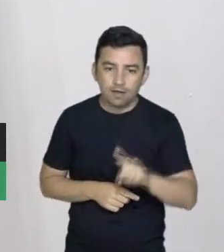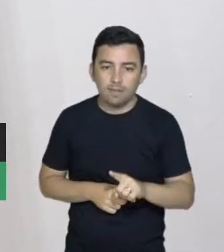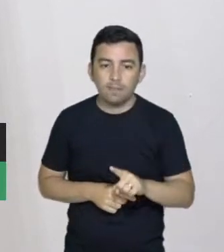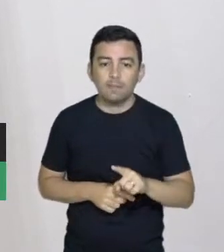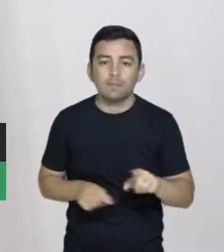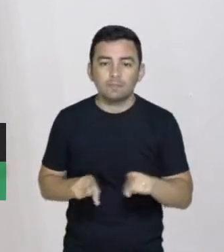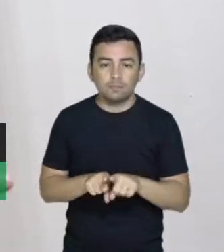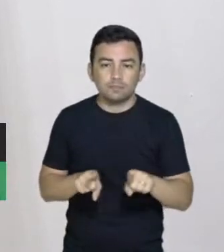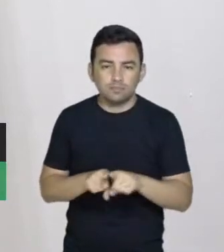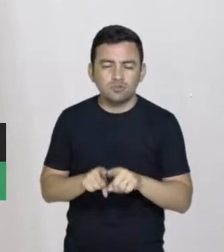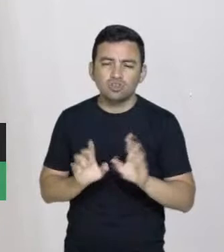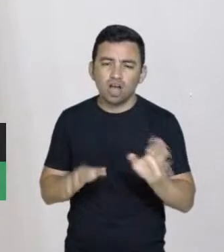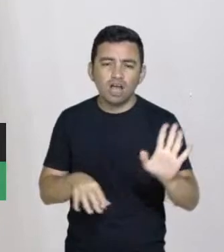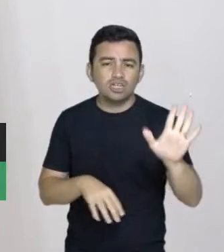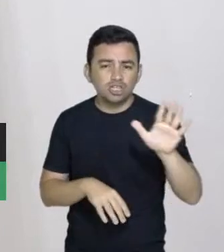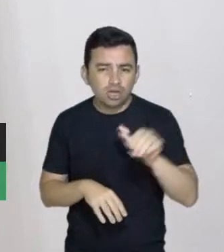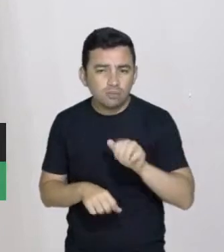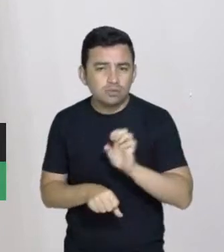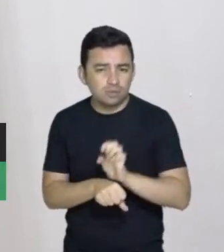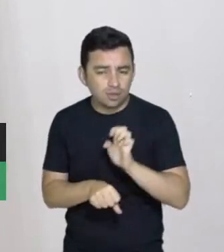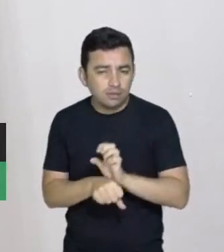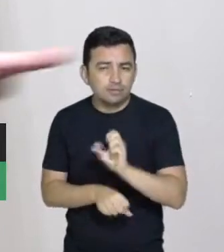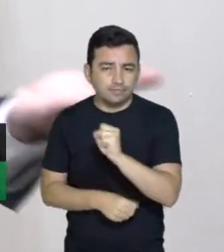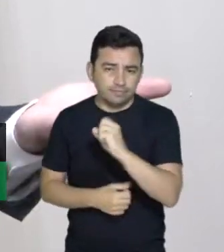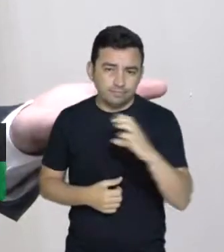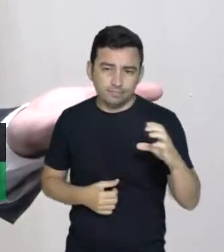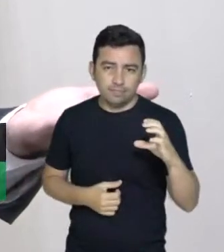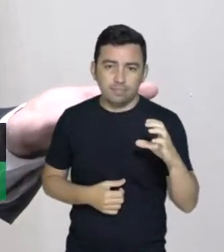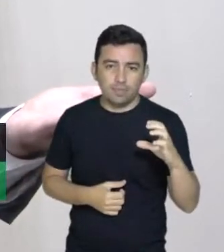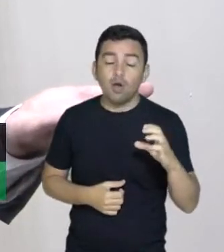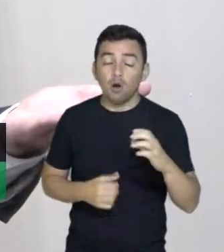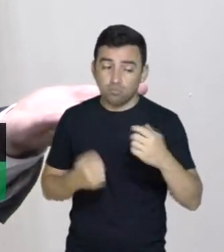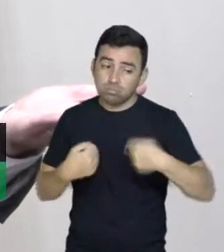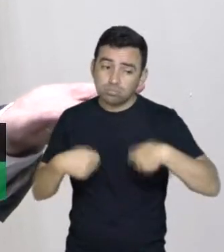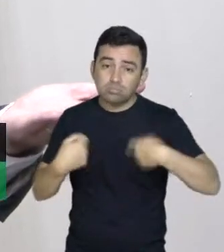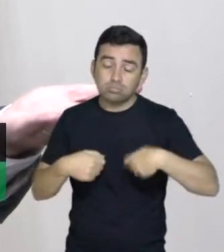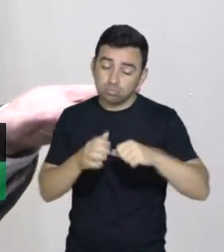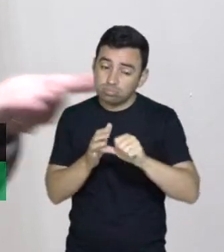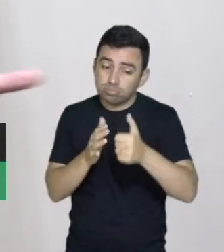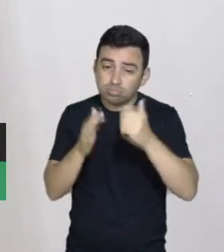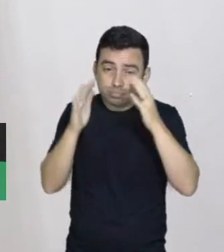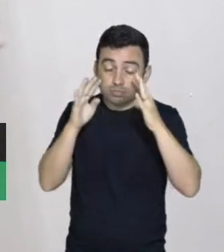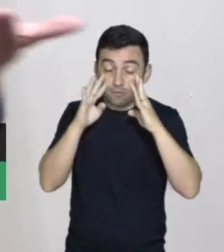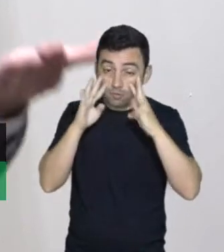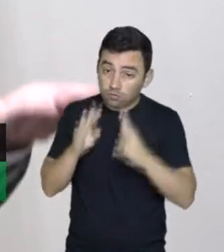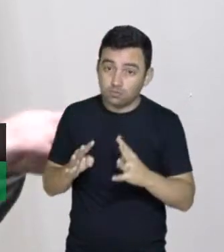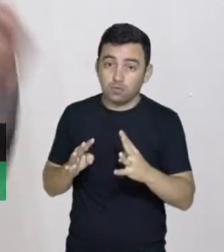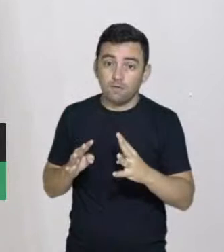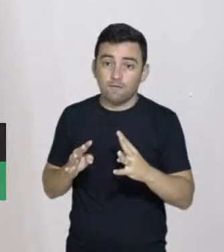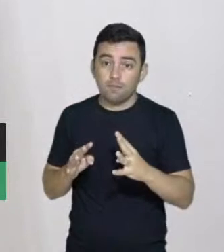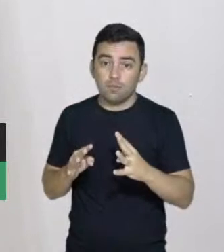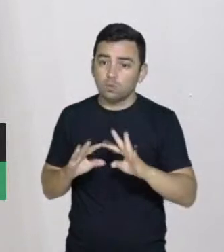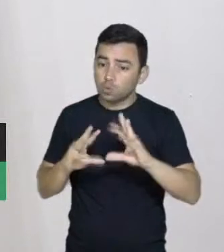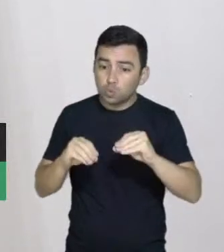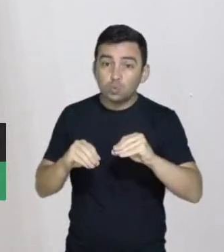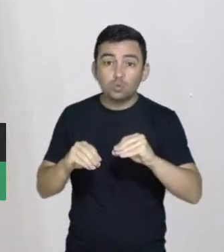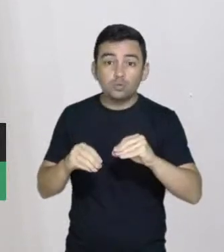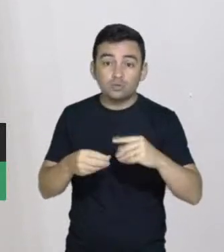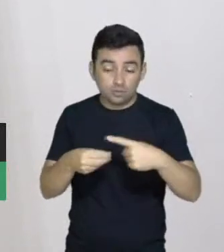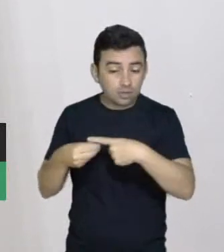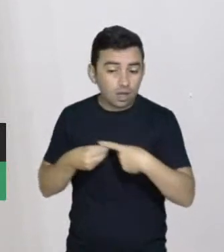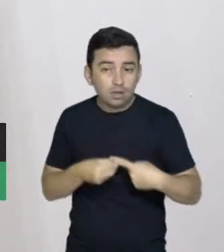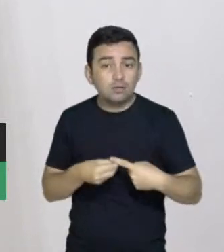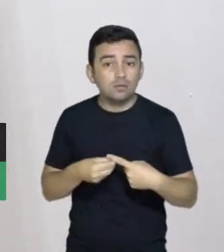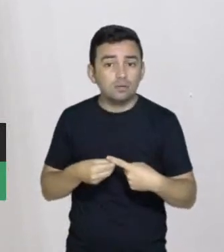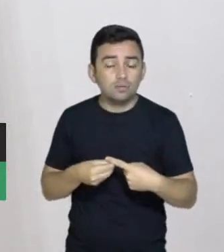chamados pelo Estado de Santa Catarina. Olha, priorizem as obras das suas comunidades. Os municípios foram chamados de boa fé a isso.